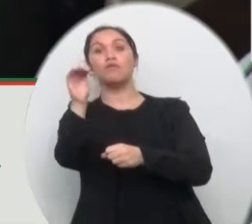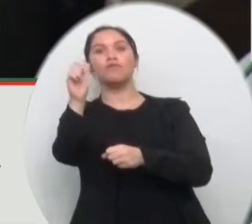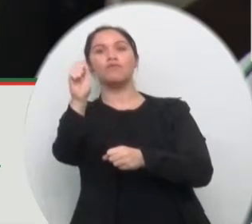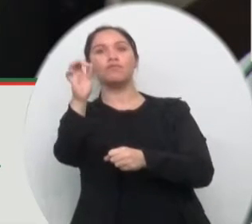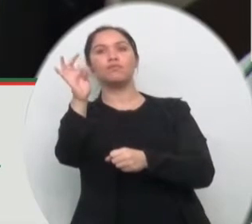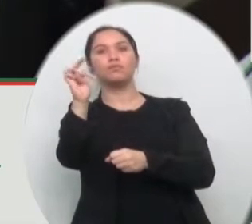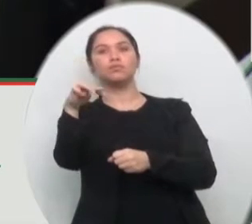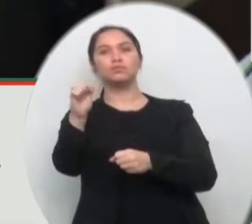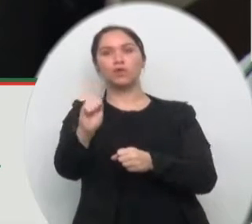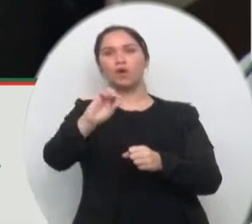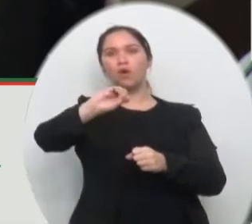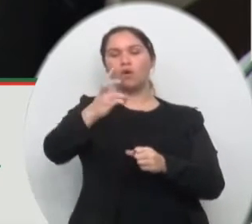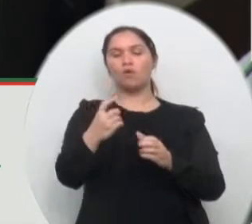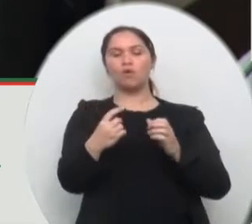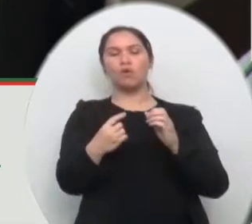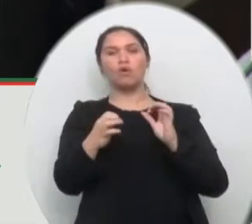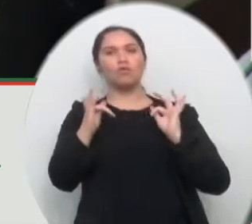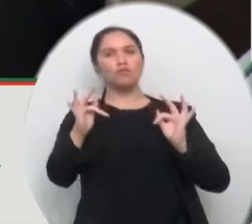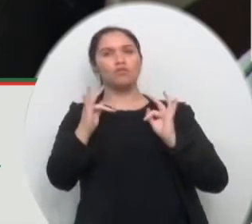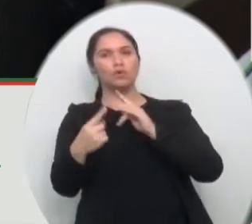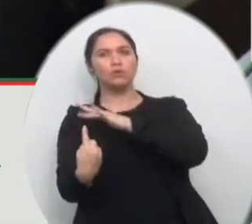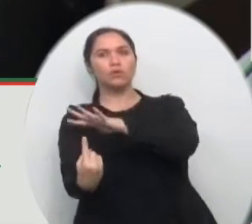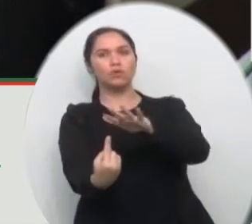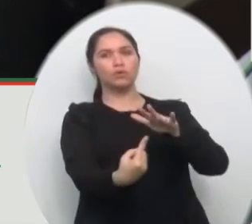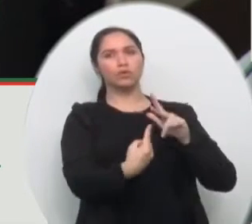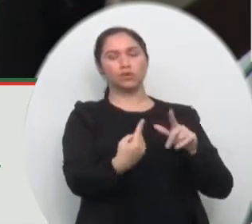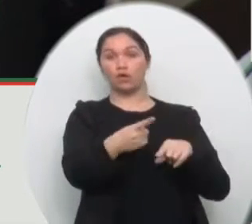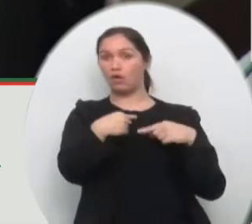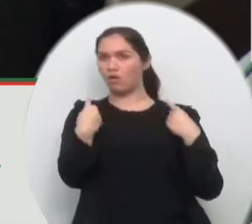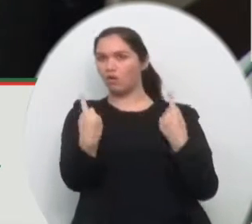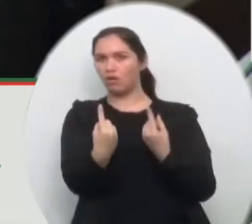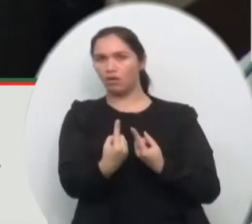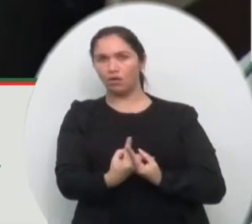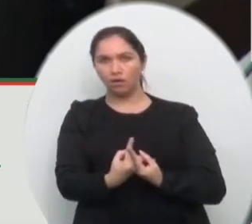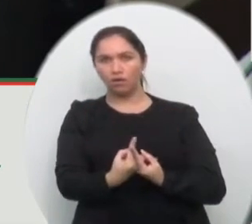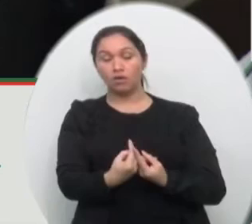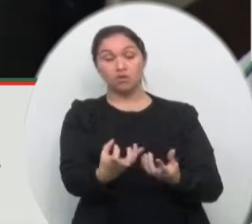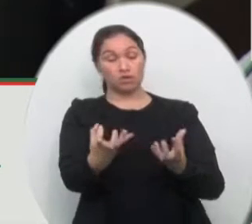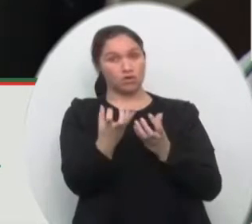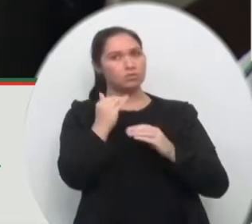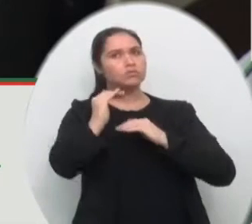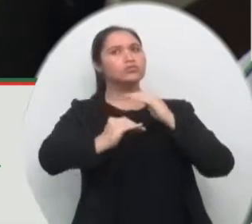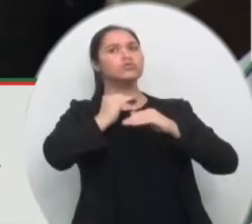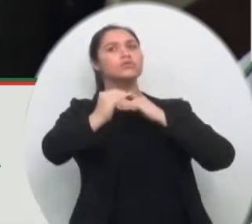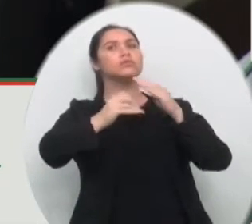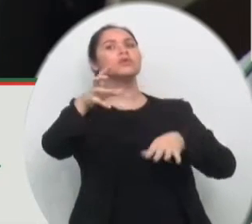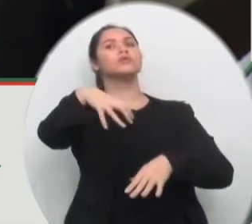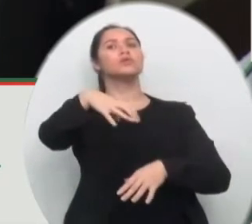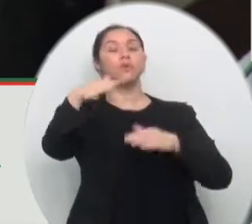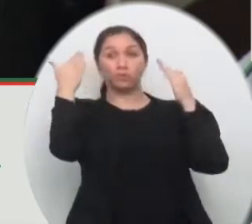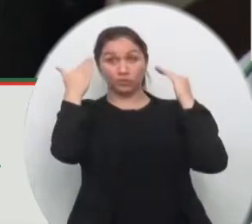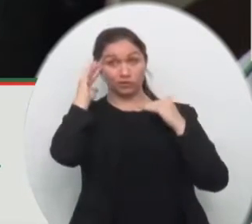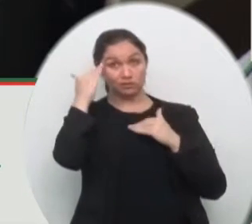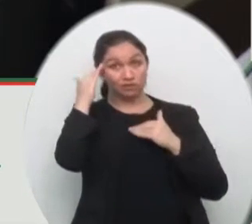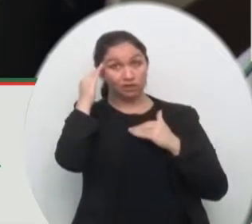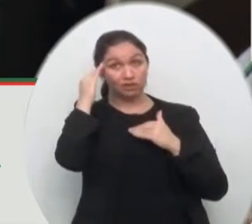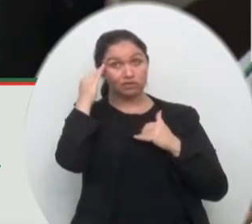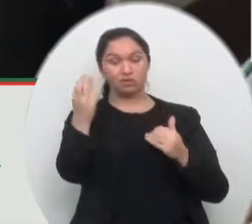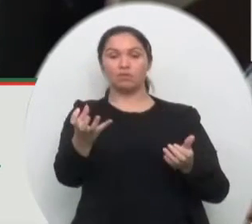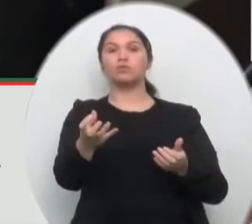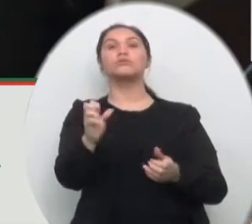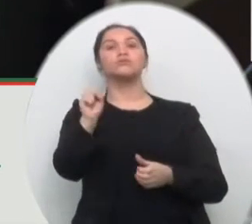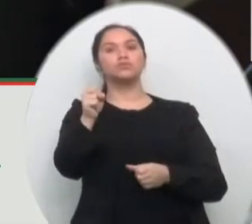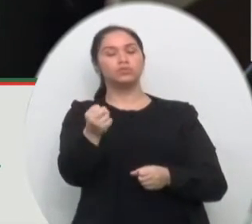quer que seja. Nós não somos contra o desenvolvimento. Nós não somos contra a geração